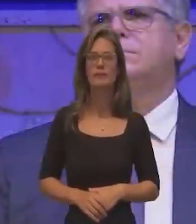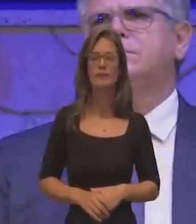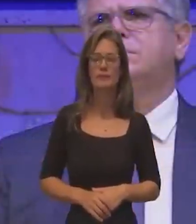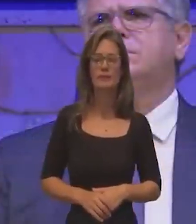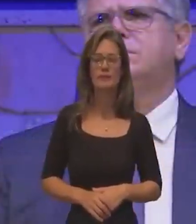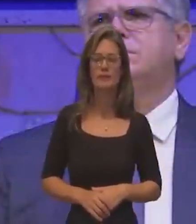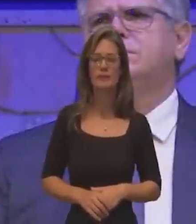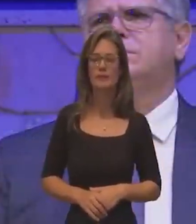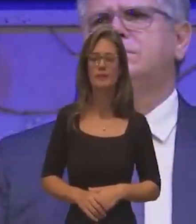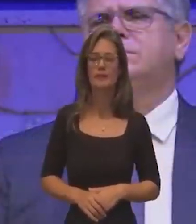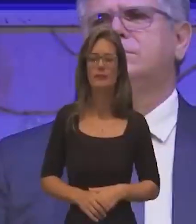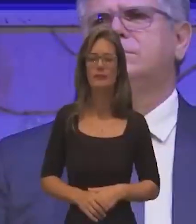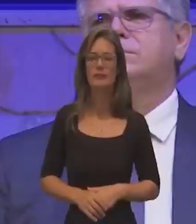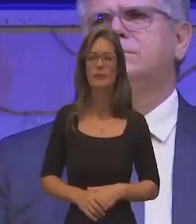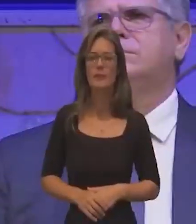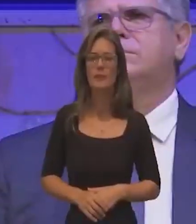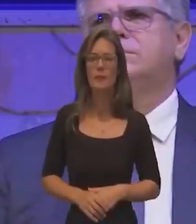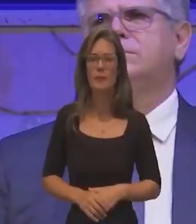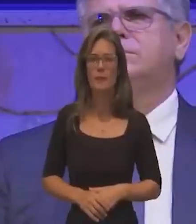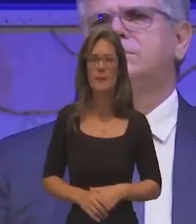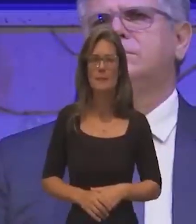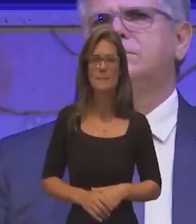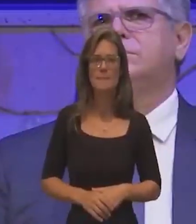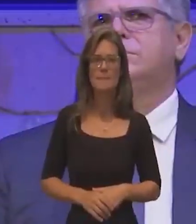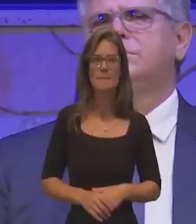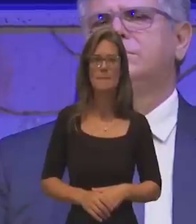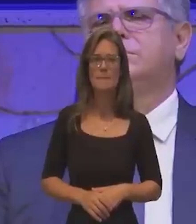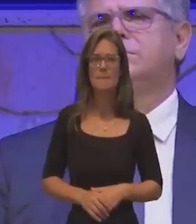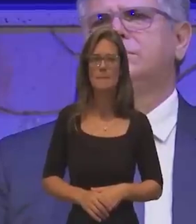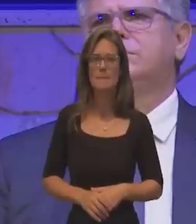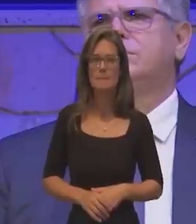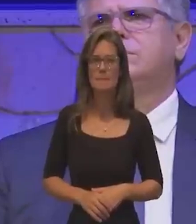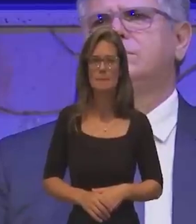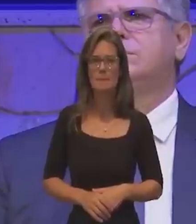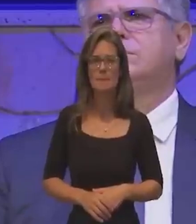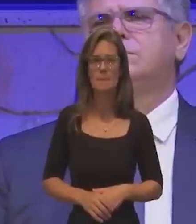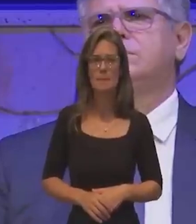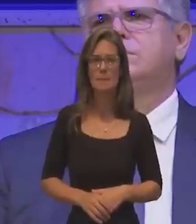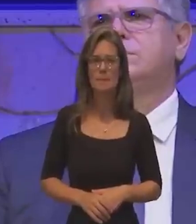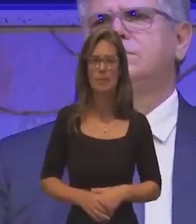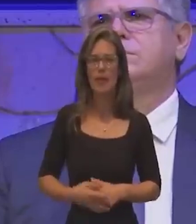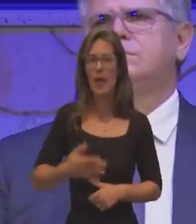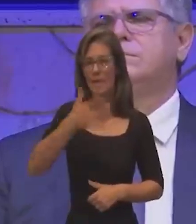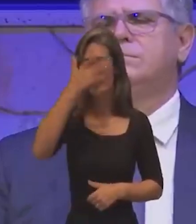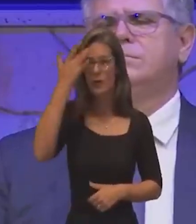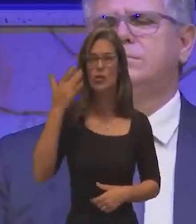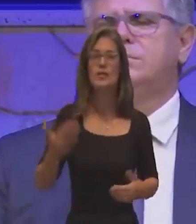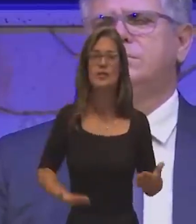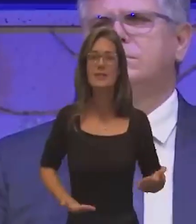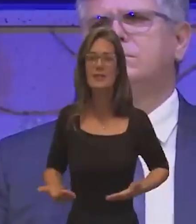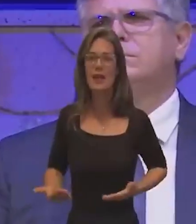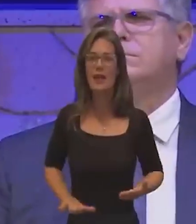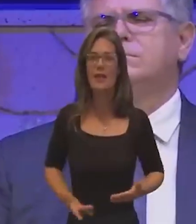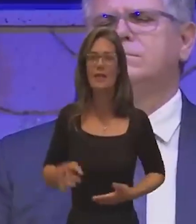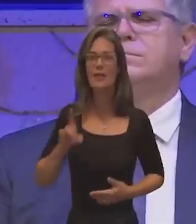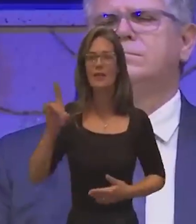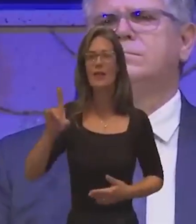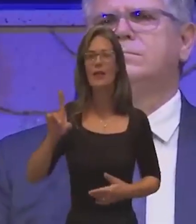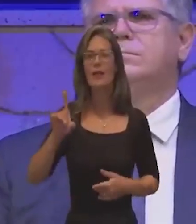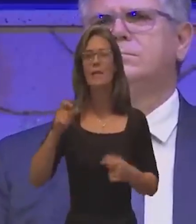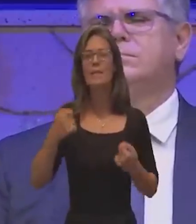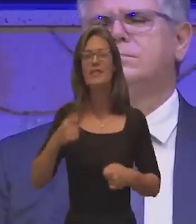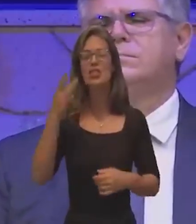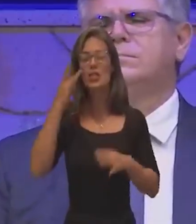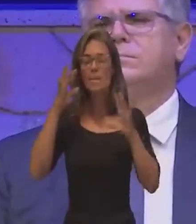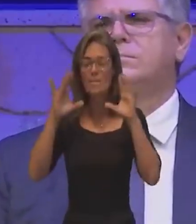é a filha de Deus que, com maturidade, é capaz de recordar a vida